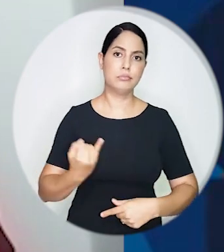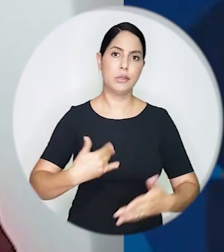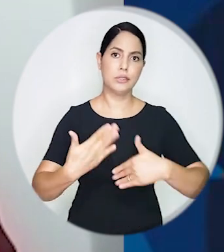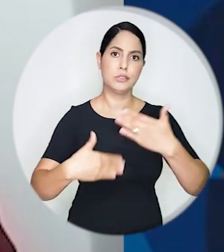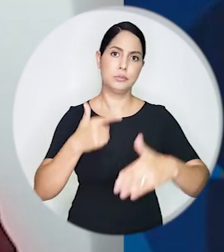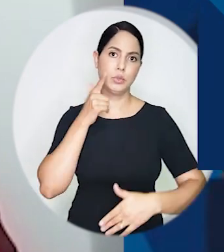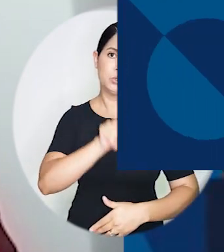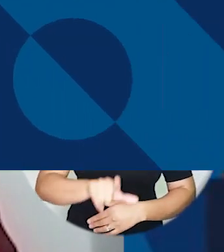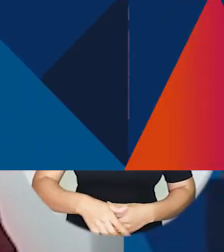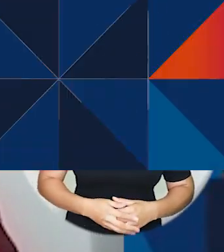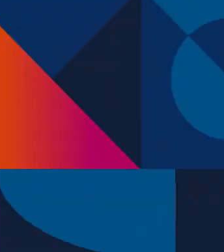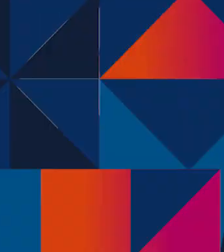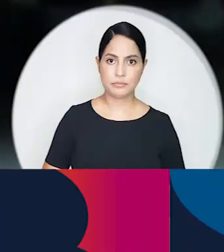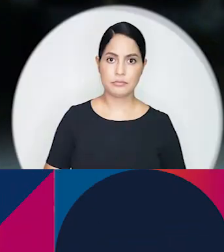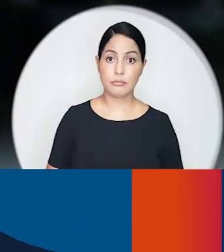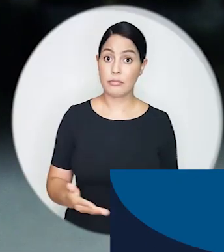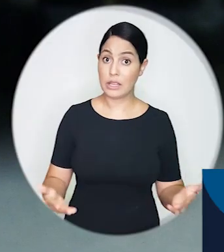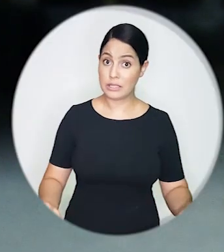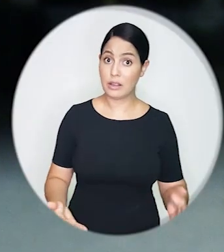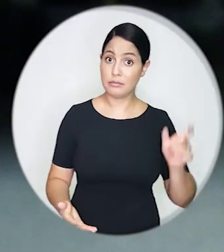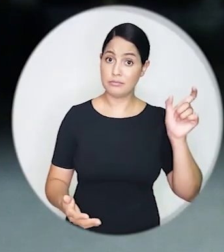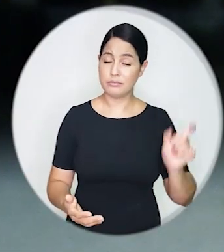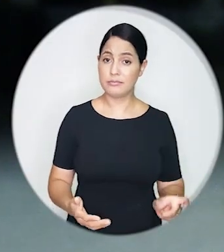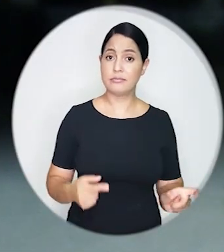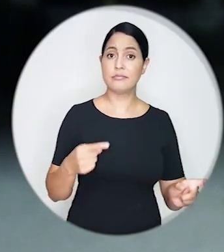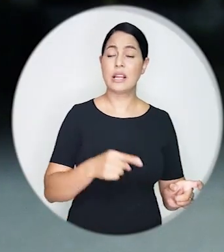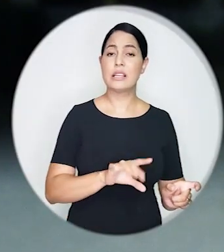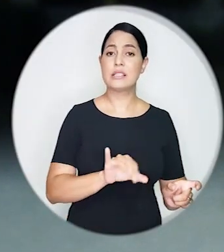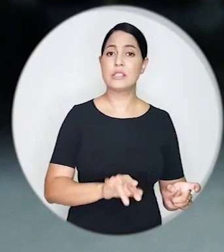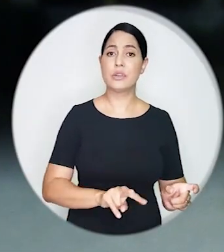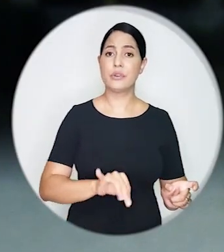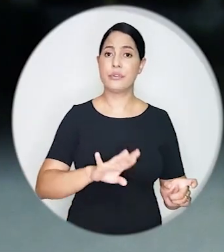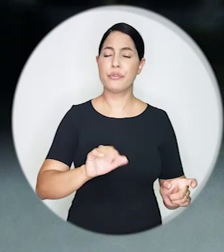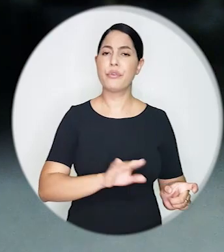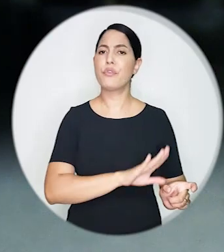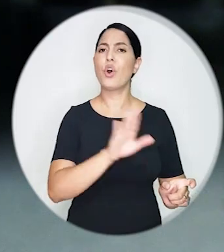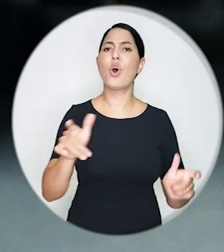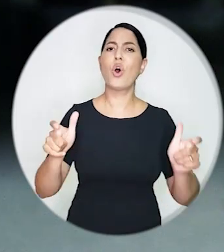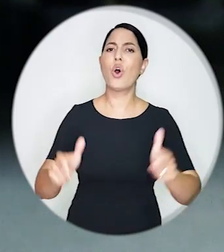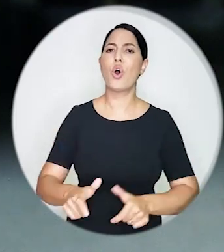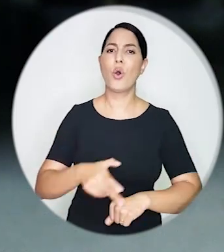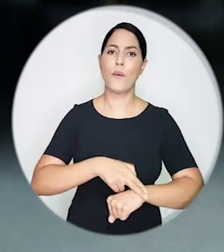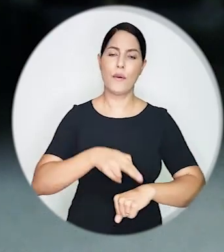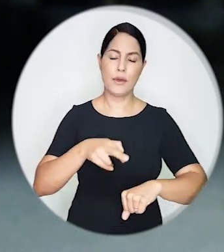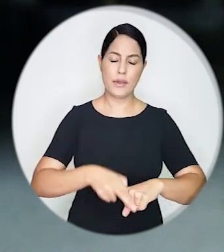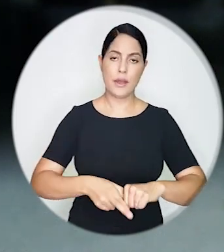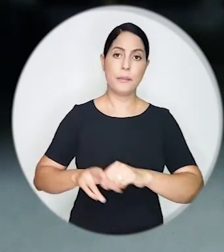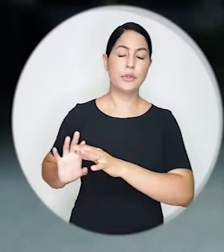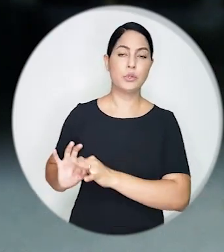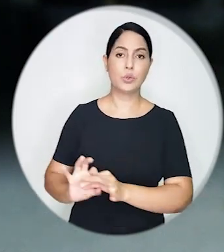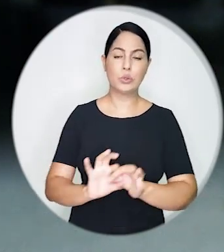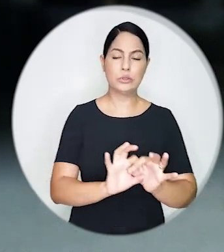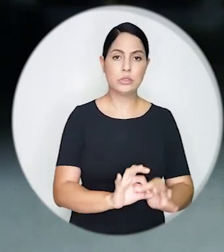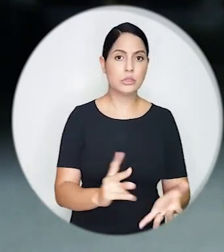gente consiga avançar essas pautas. A presidente da Comissão Nacional de Direitos Humanos, Silvia Souza, foi a